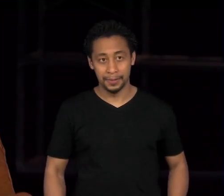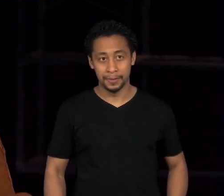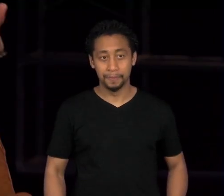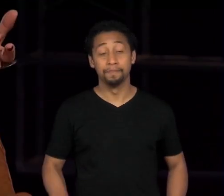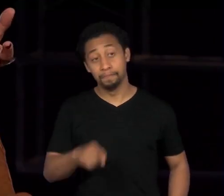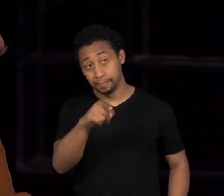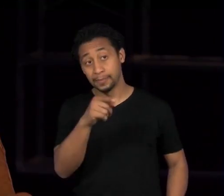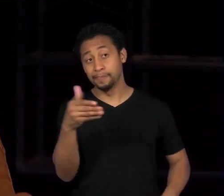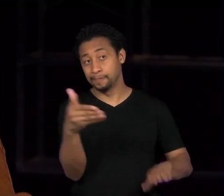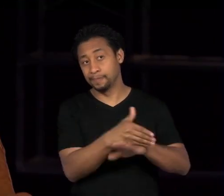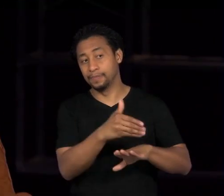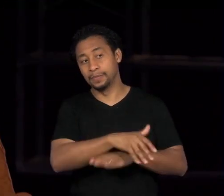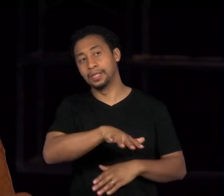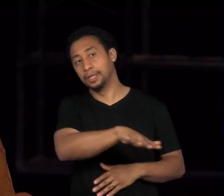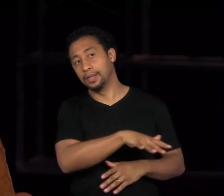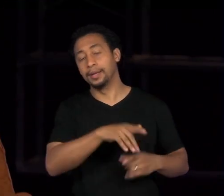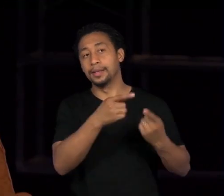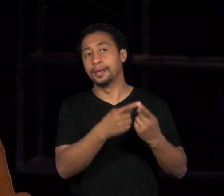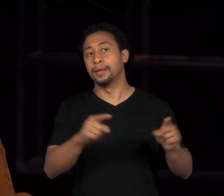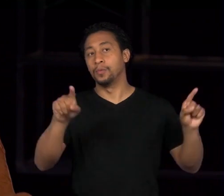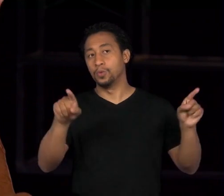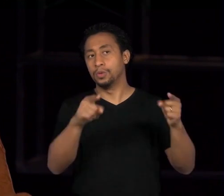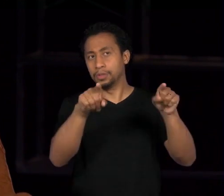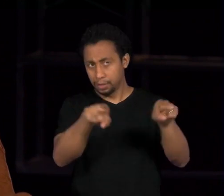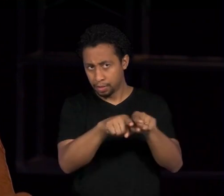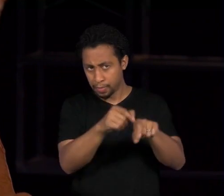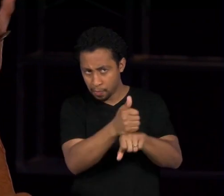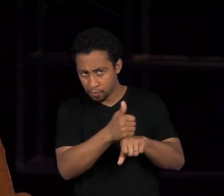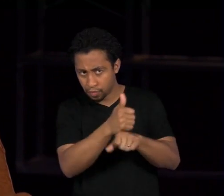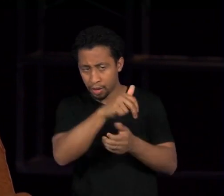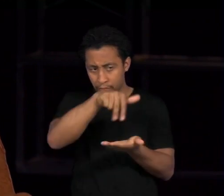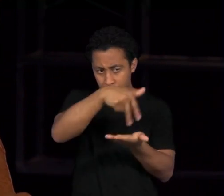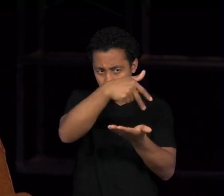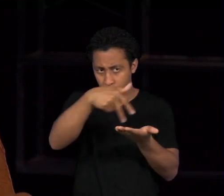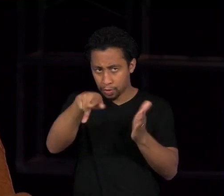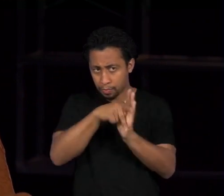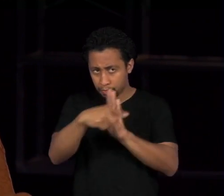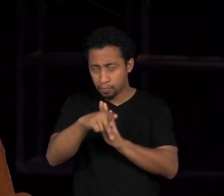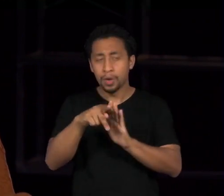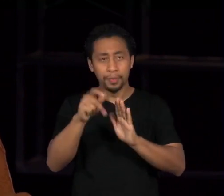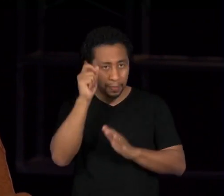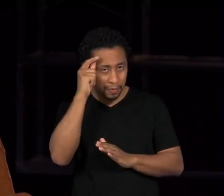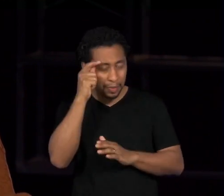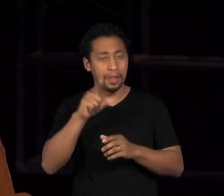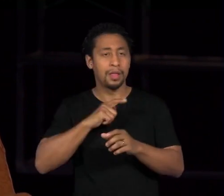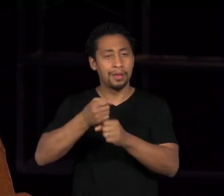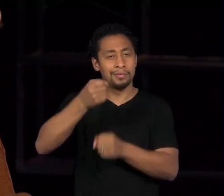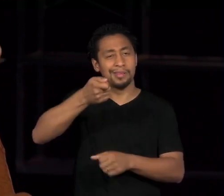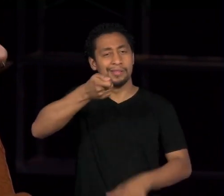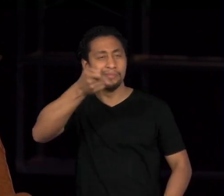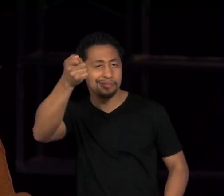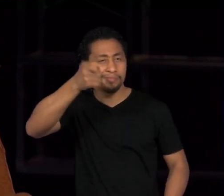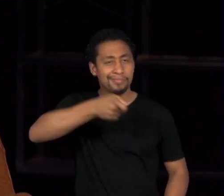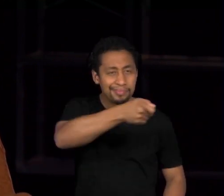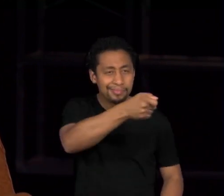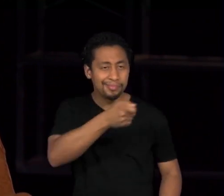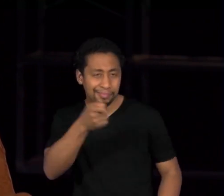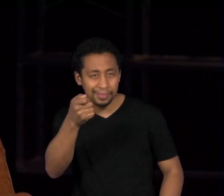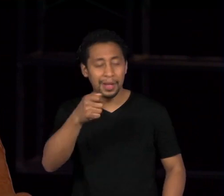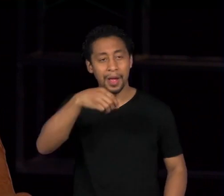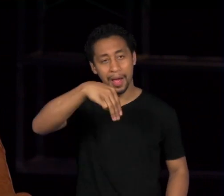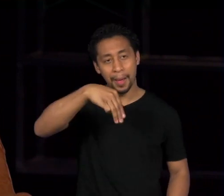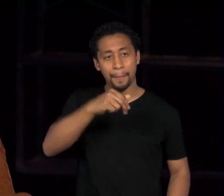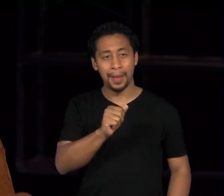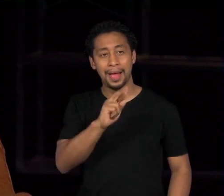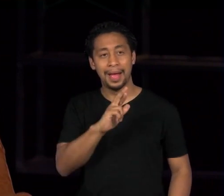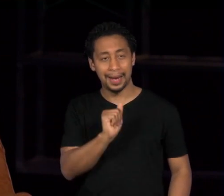envolvimento com a música você também se especializou em danças populares né como o frevo Maracatu e o caboclinho tem essa